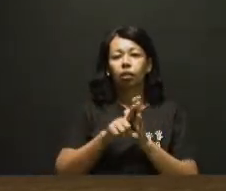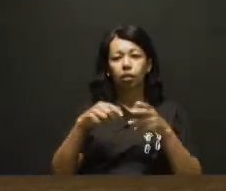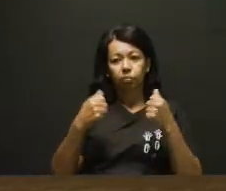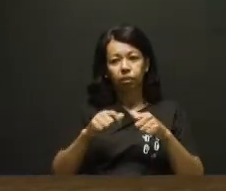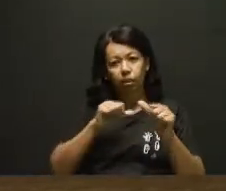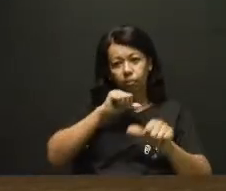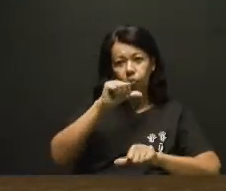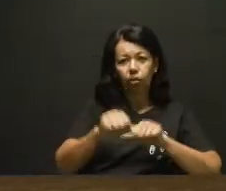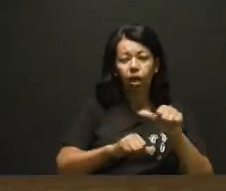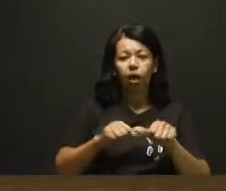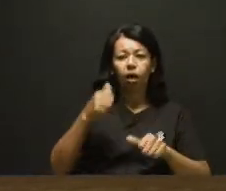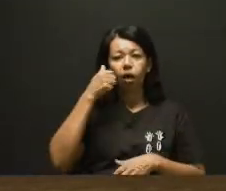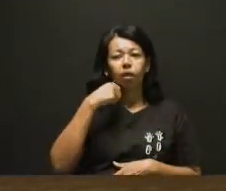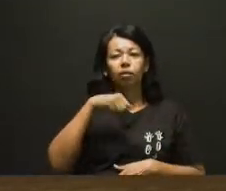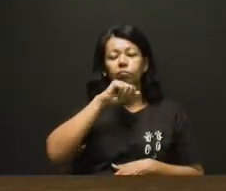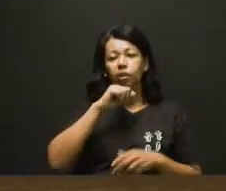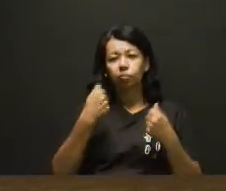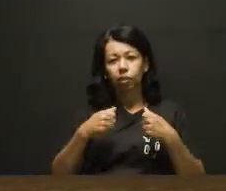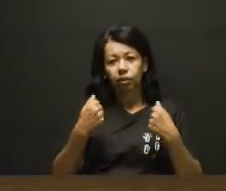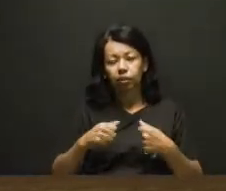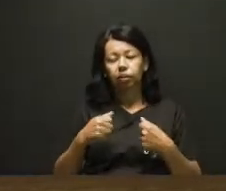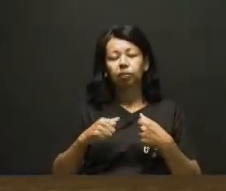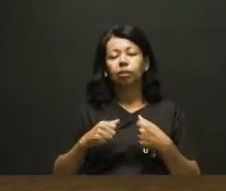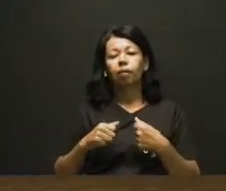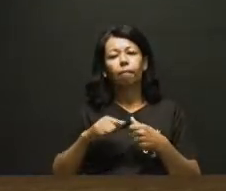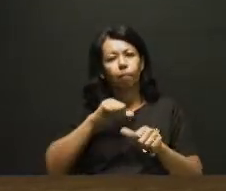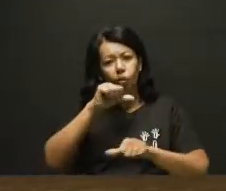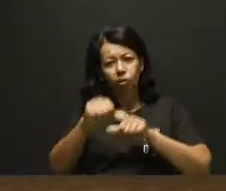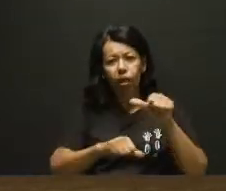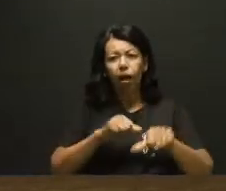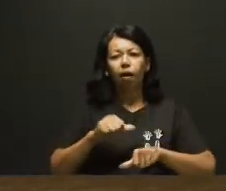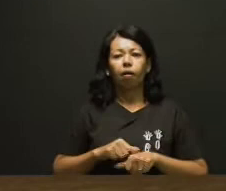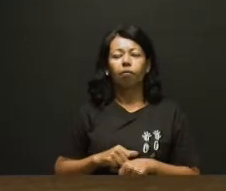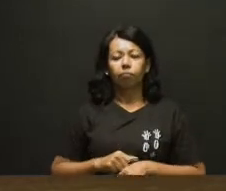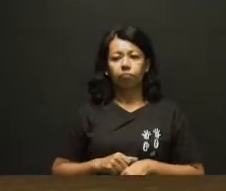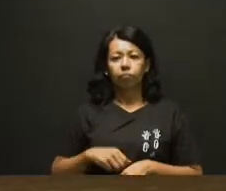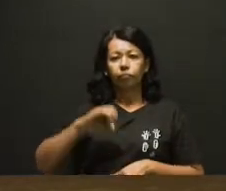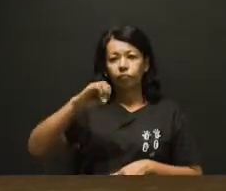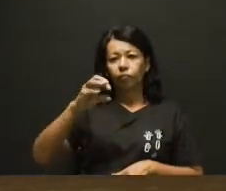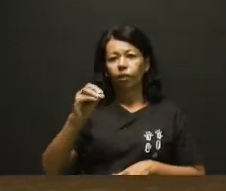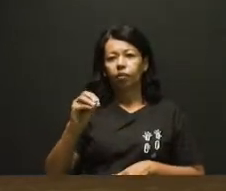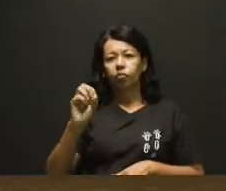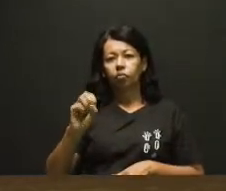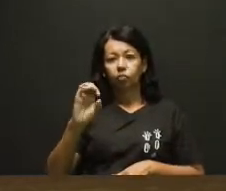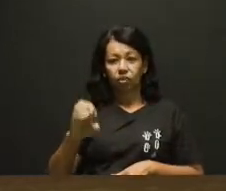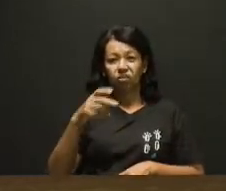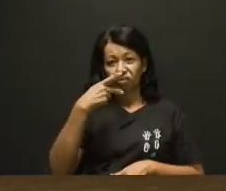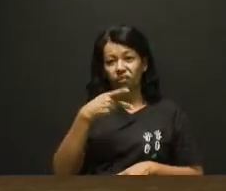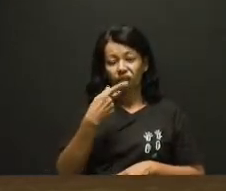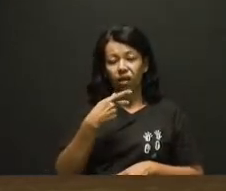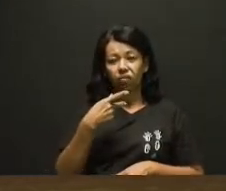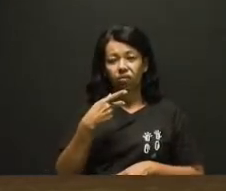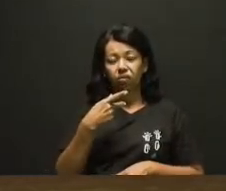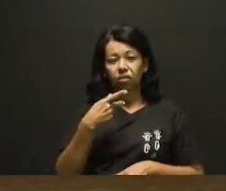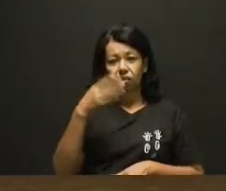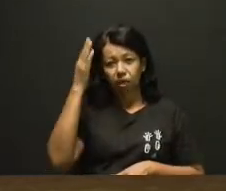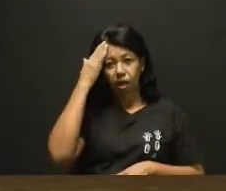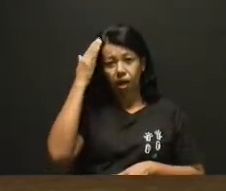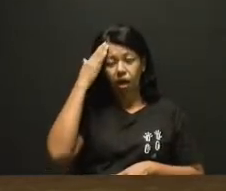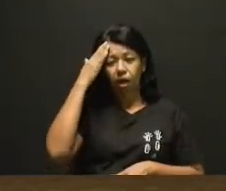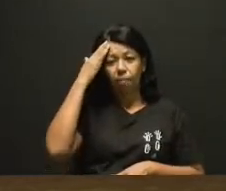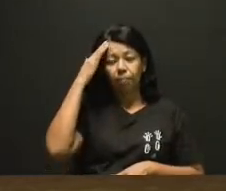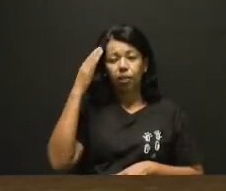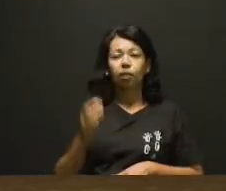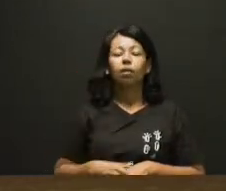mães têm que se juntar e lutar mas vou sentar comigo a gente sabe a dificuldade que é eu falo como mãe eu não falo como que tem um parente nada